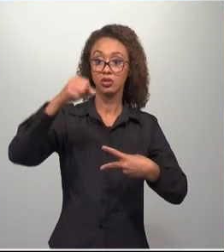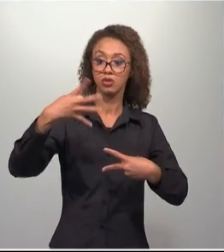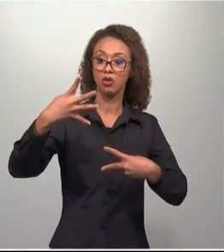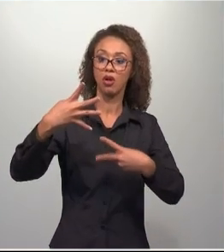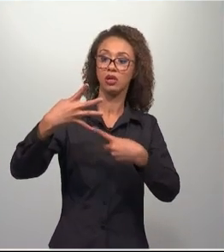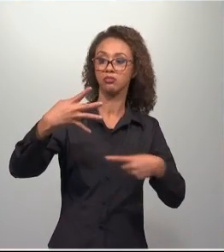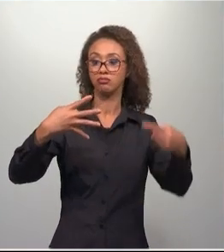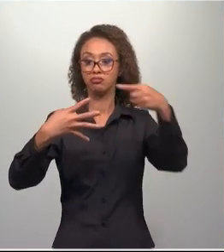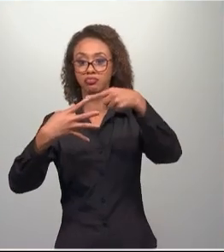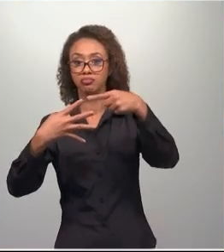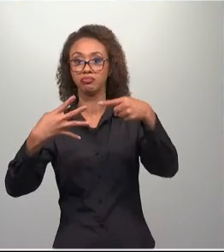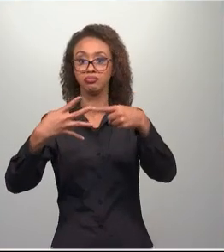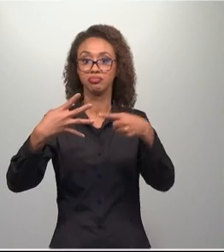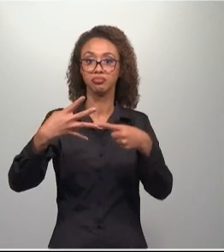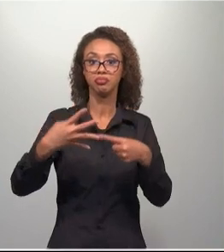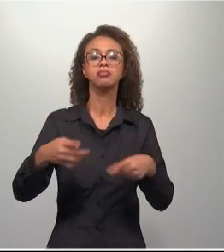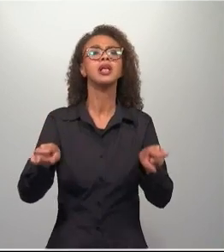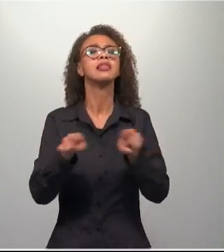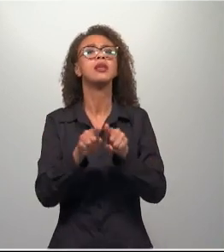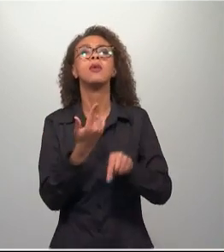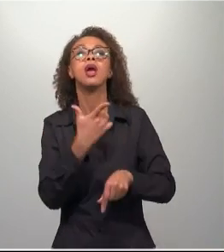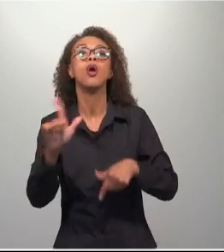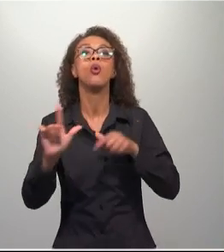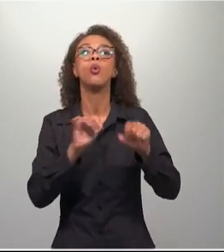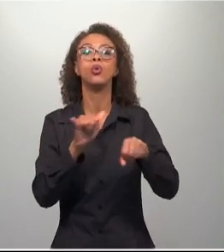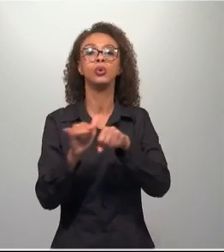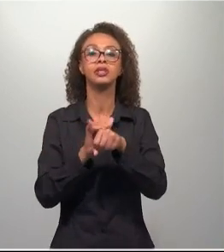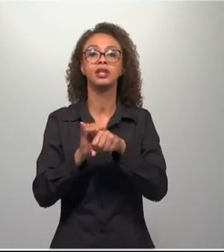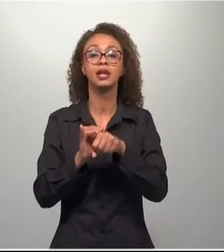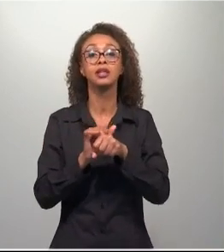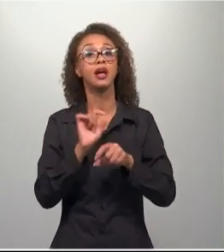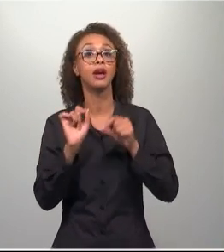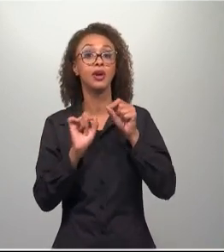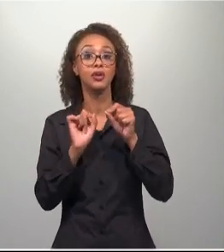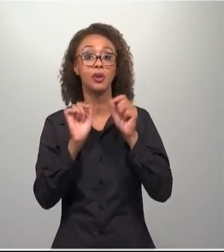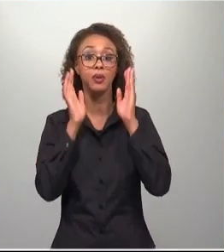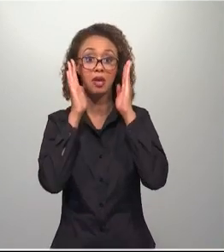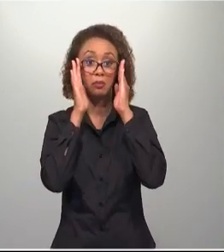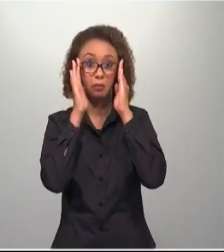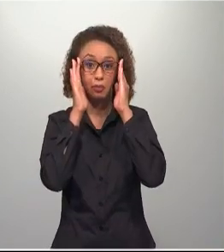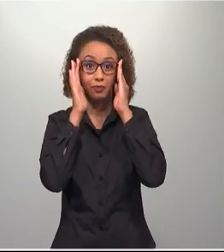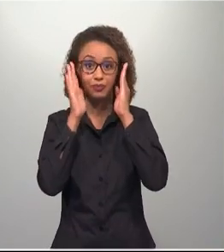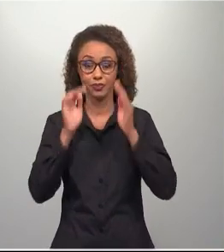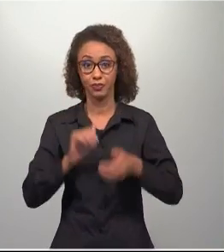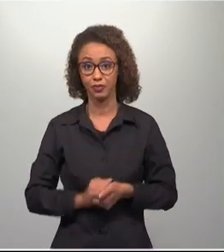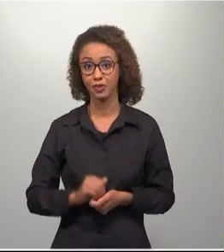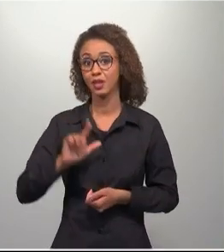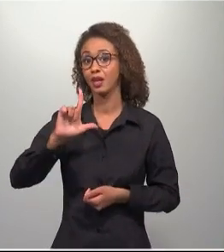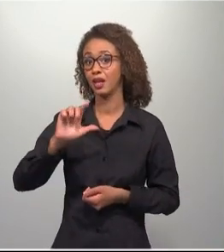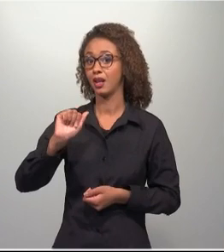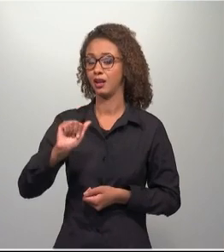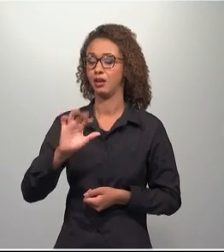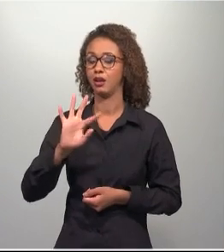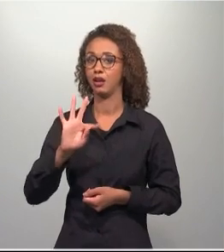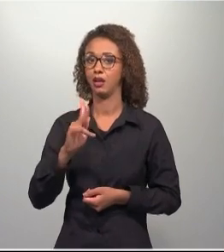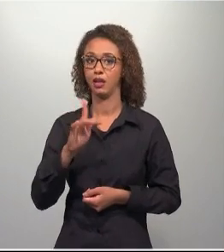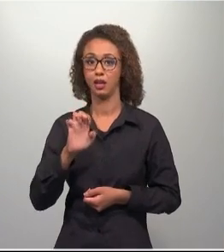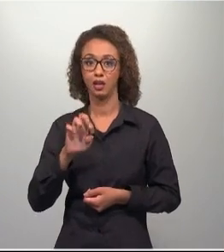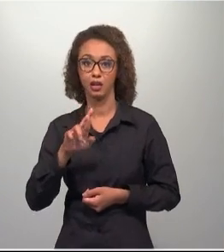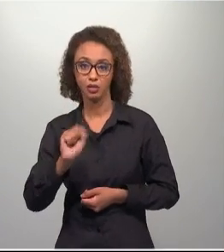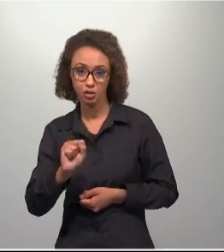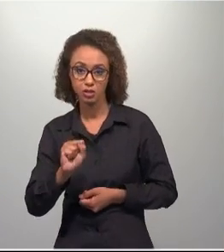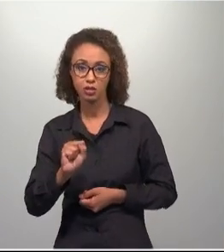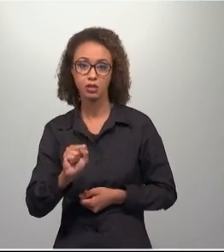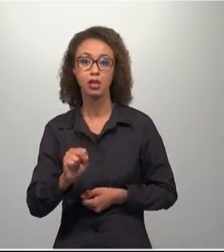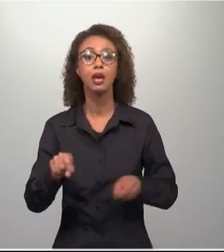lexie flip flops saímos então dos circuitos combinatórios ou com binacionais que vamos agora os